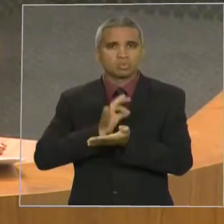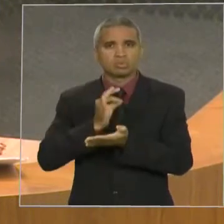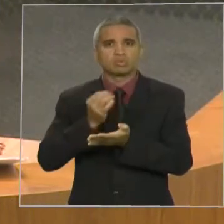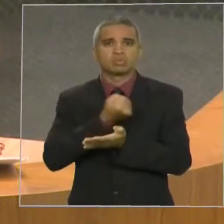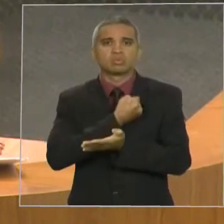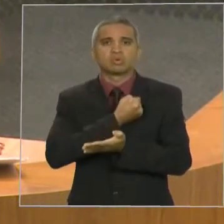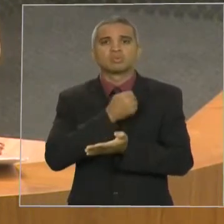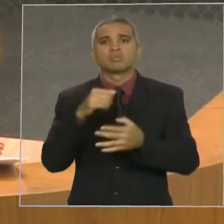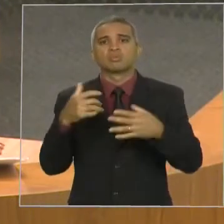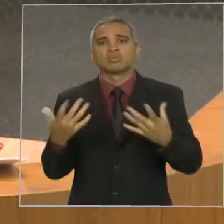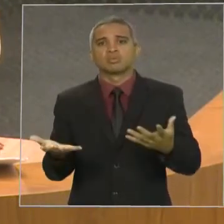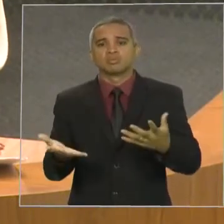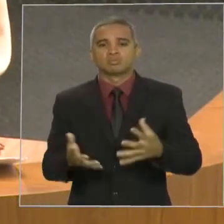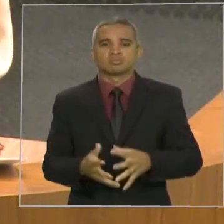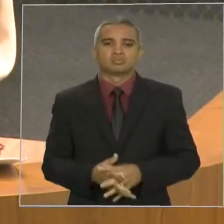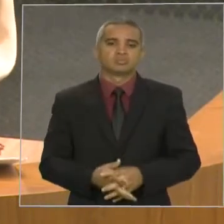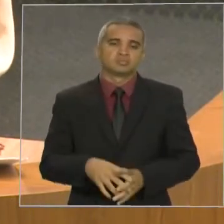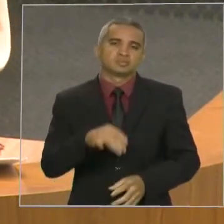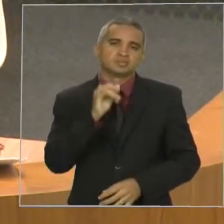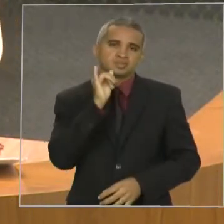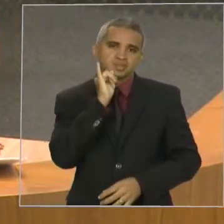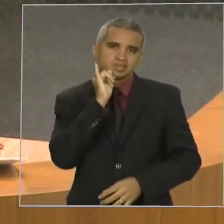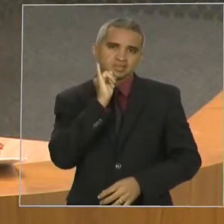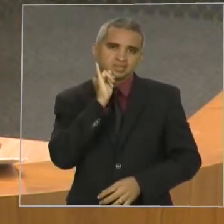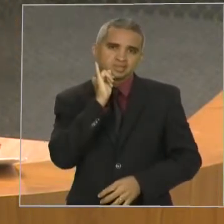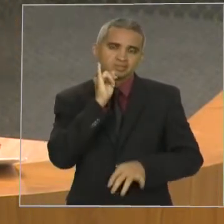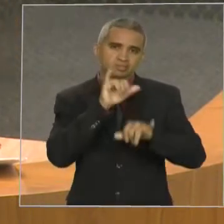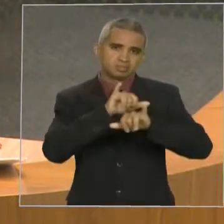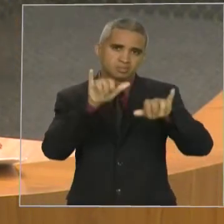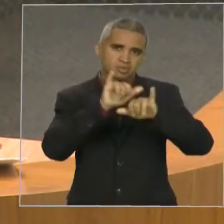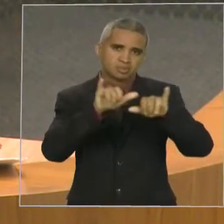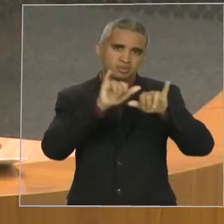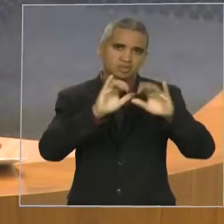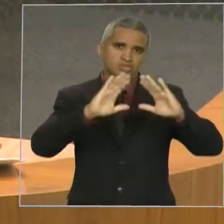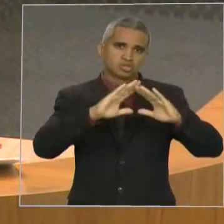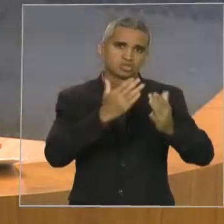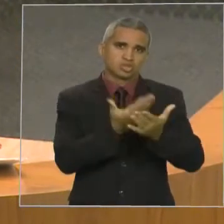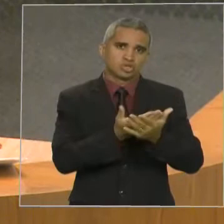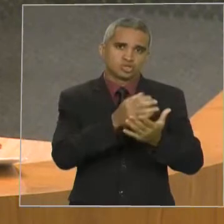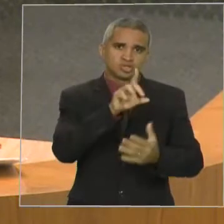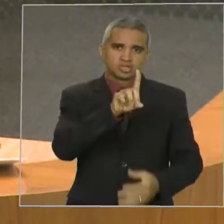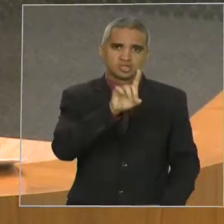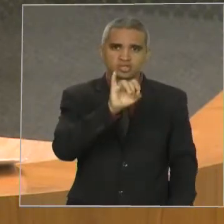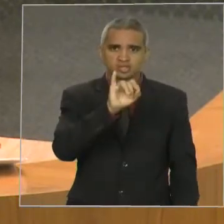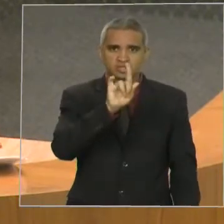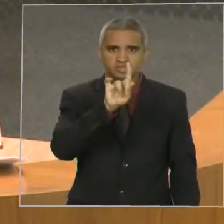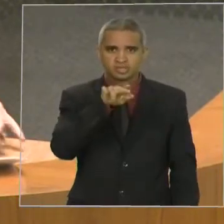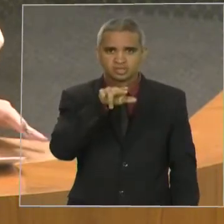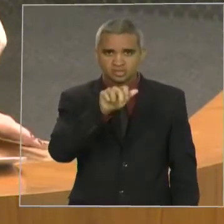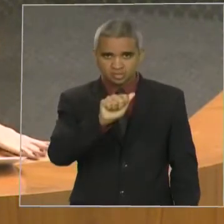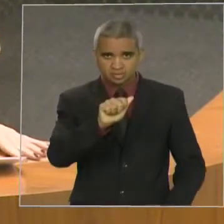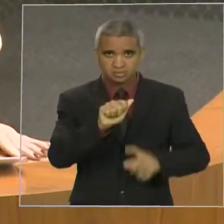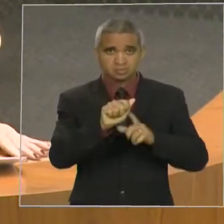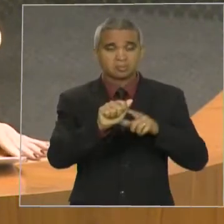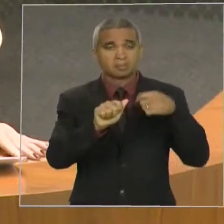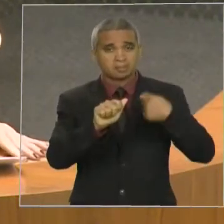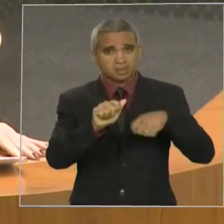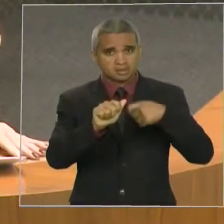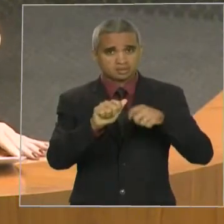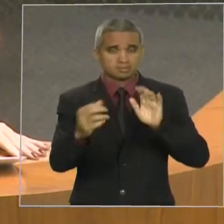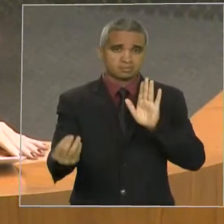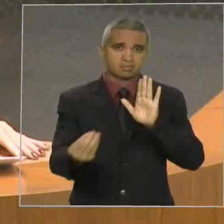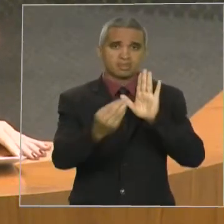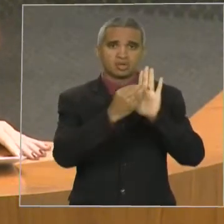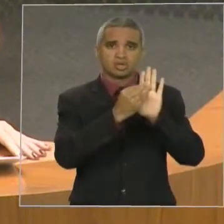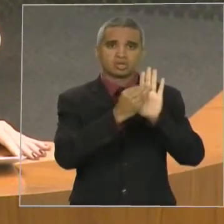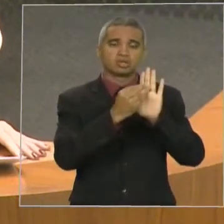Por exemplo, nas propagandas das escolas dignas, seriam necessários informar quais os